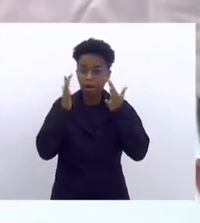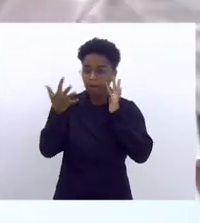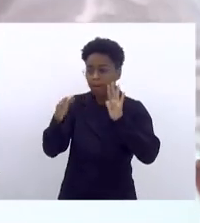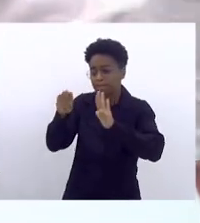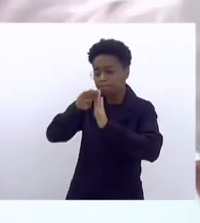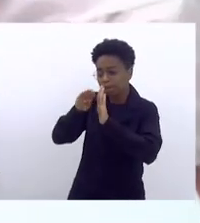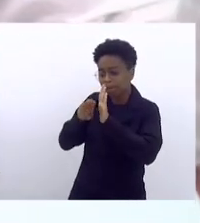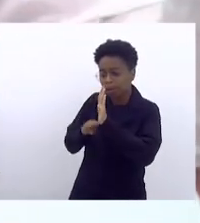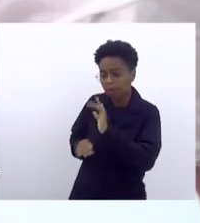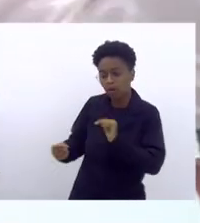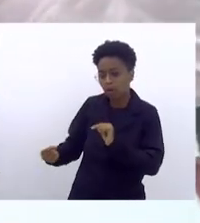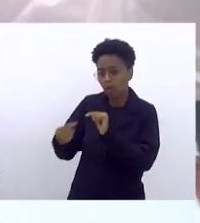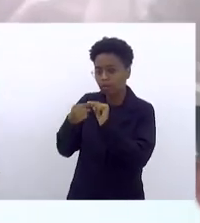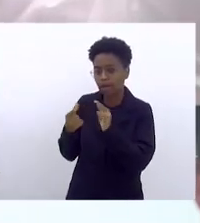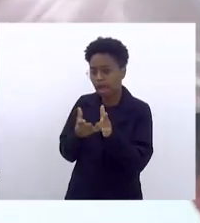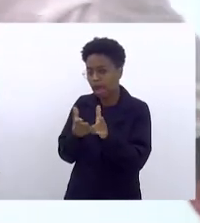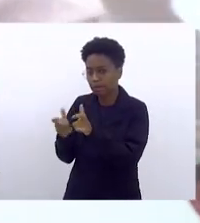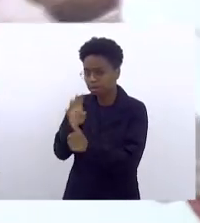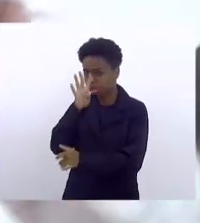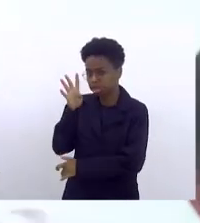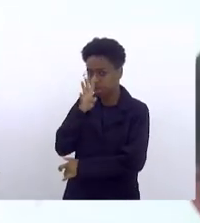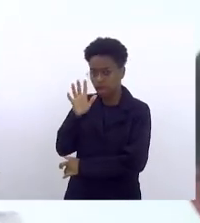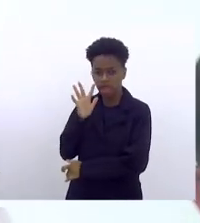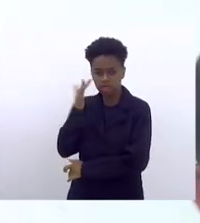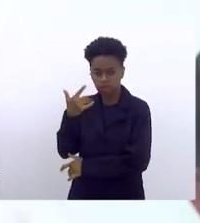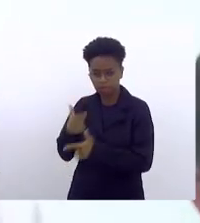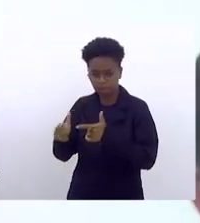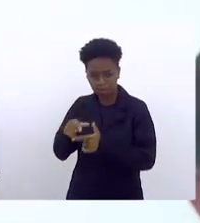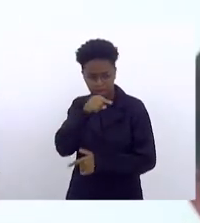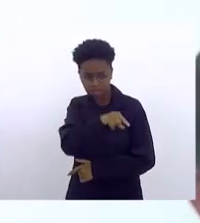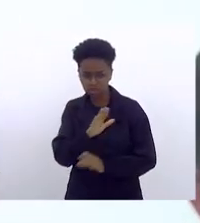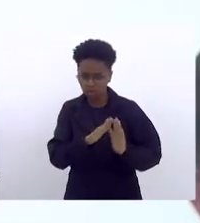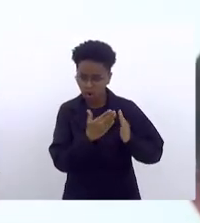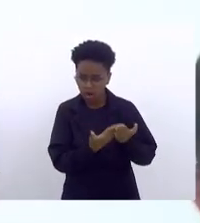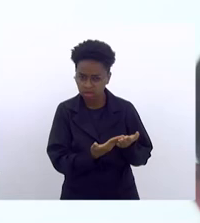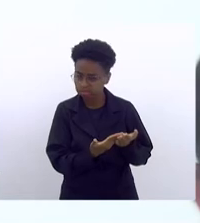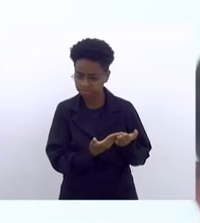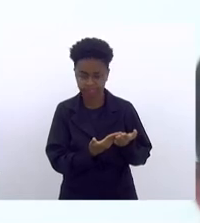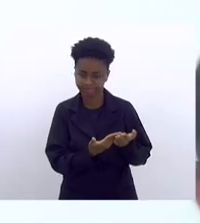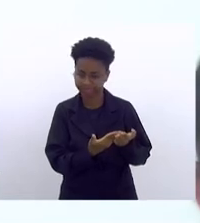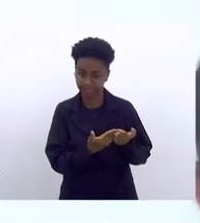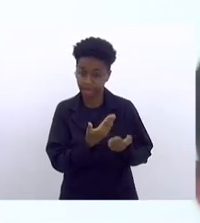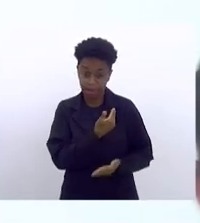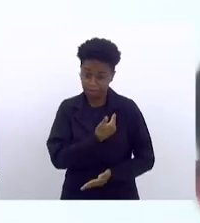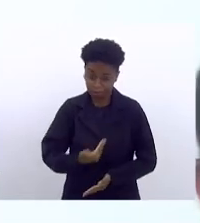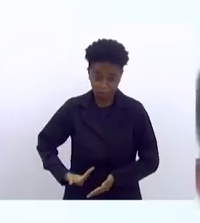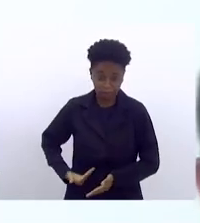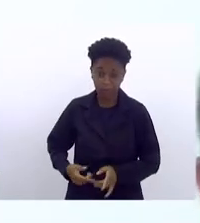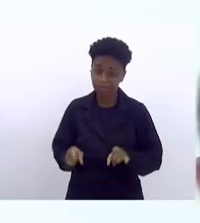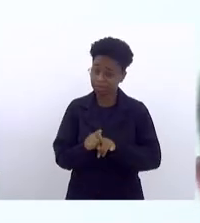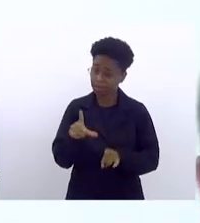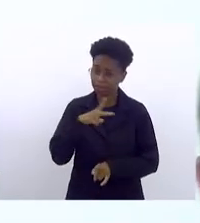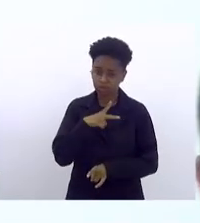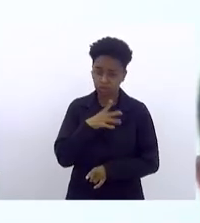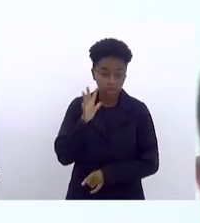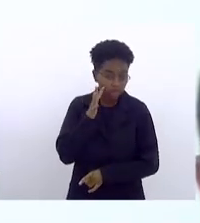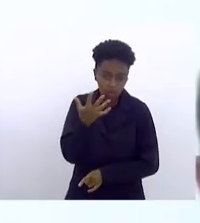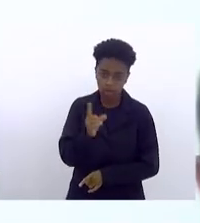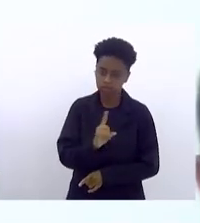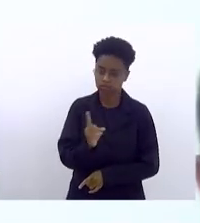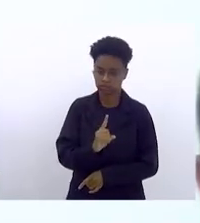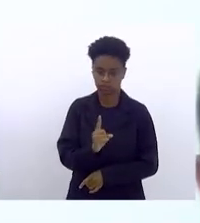genérico que nós vamos resolver os problemas das escolas nem das escolas públicas e nem das escolas particulares